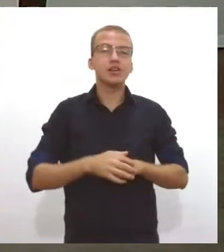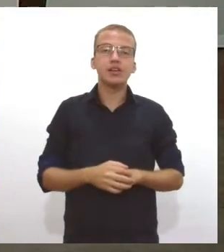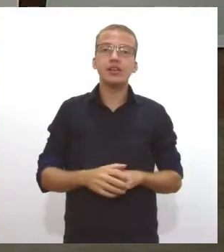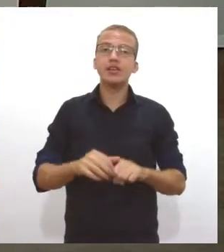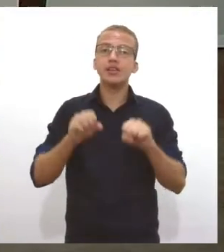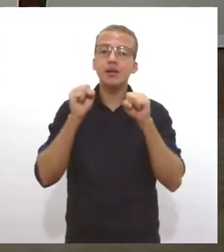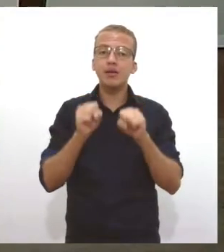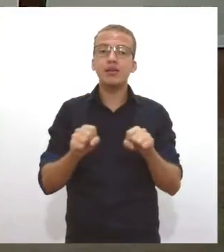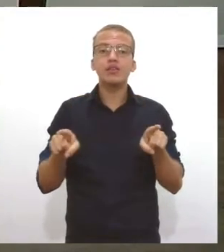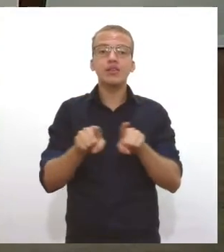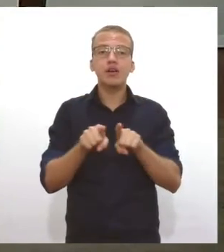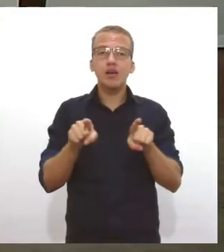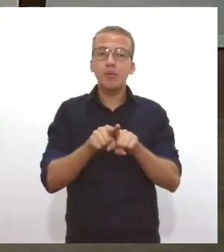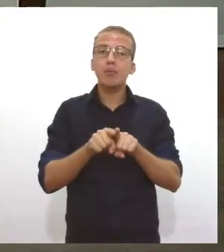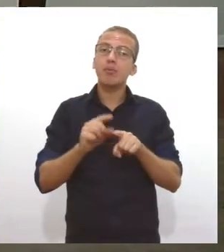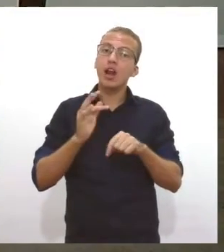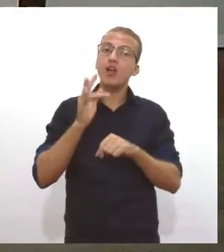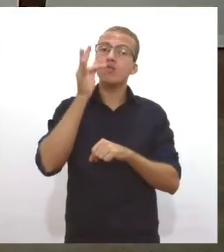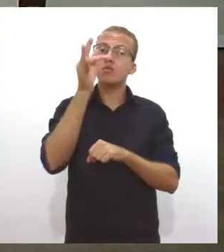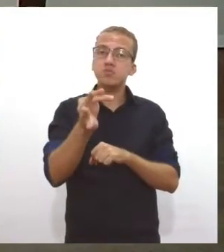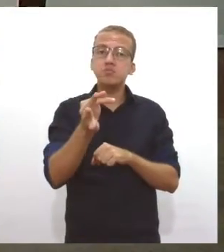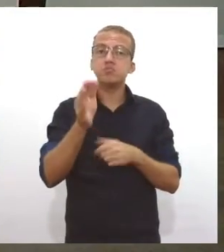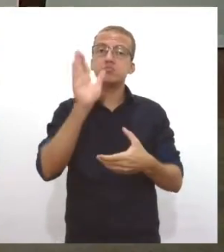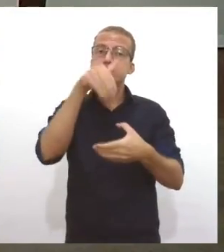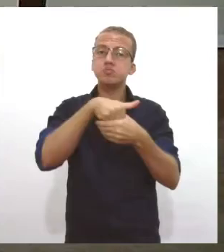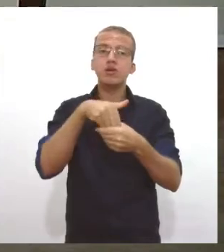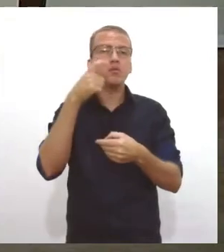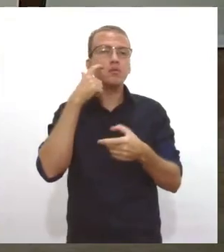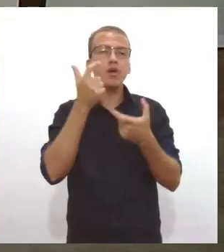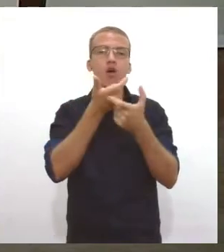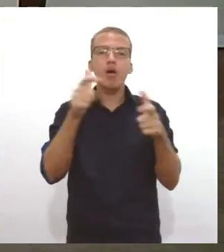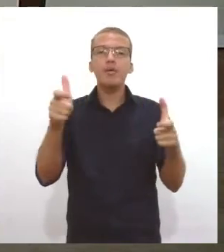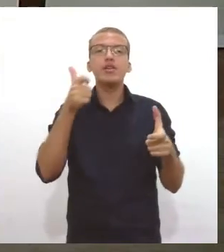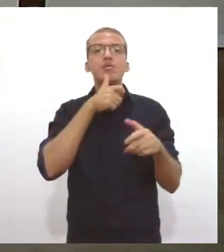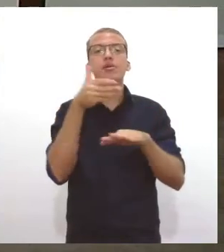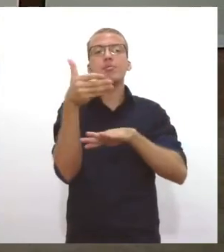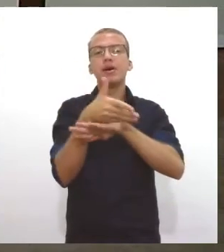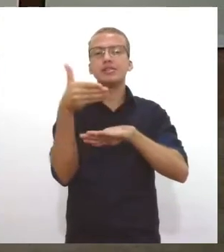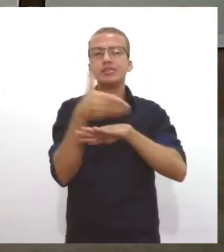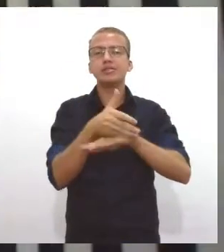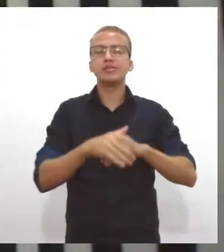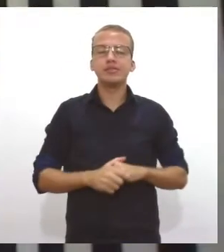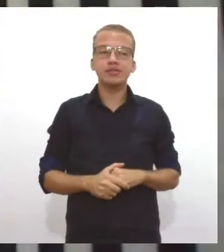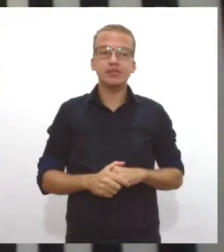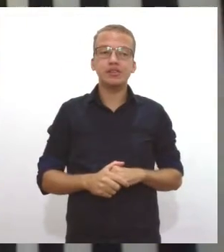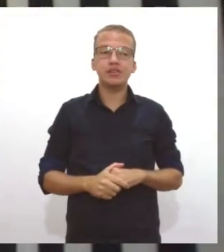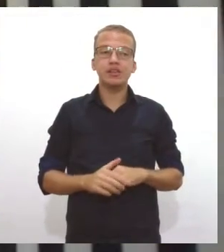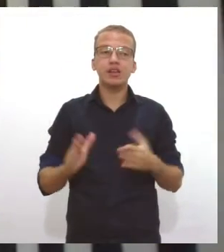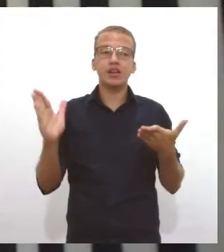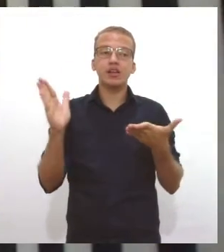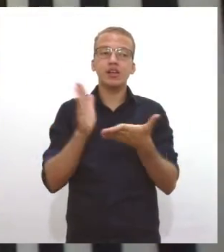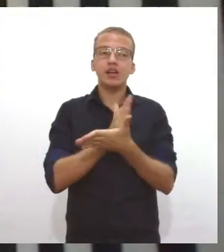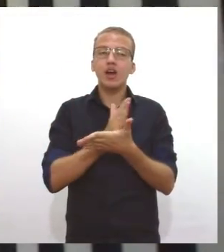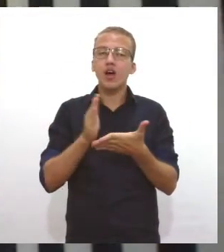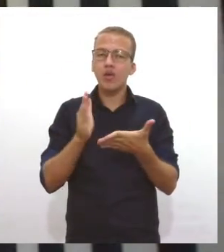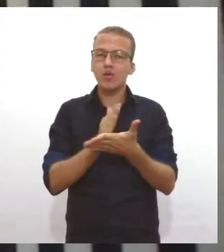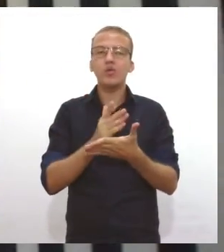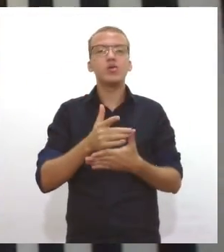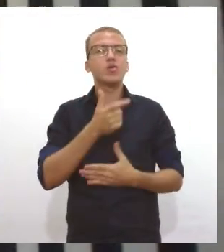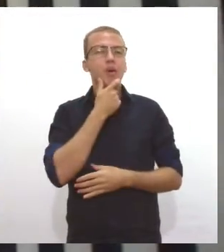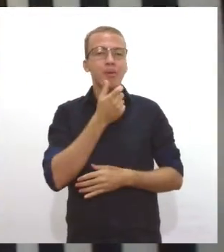mostrando nas próximas eleições Olha tem alguns homens que adoram dizer que mulher não gosta de política mulher